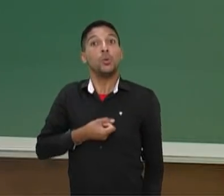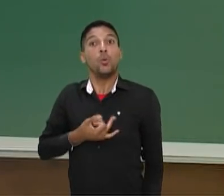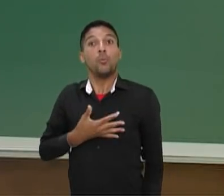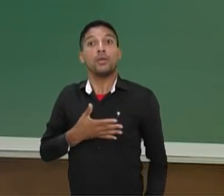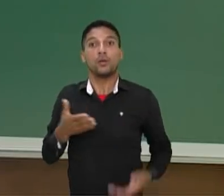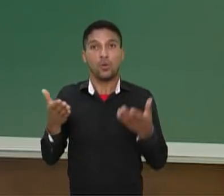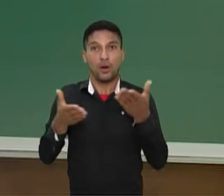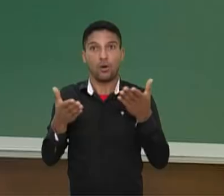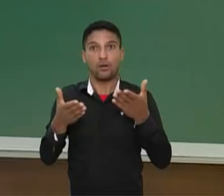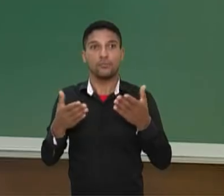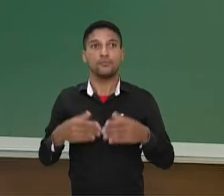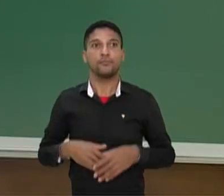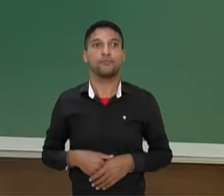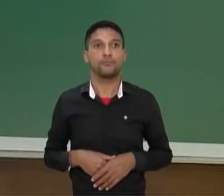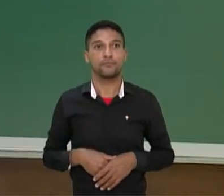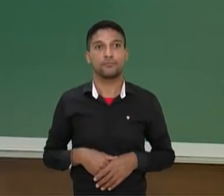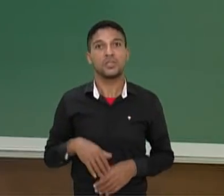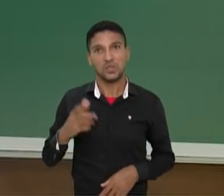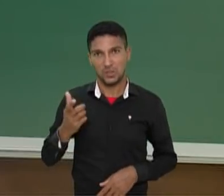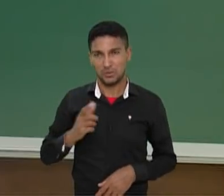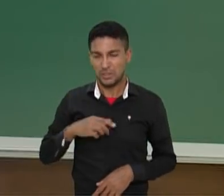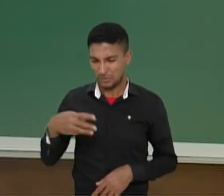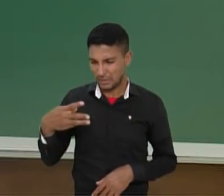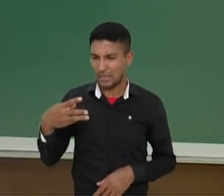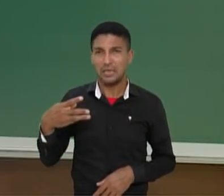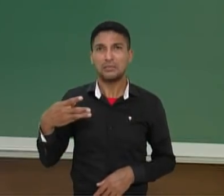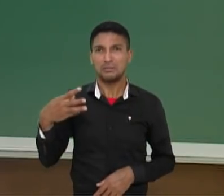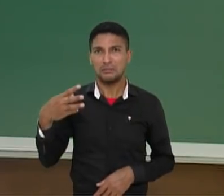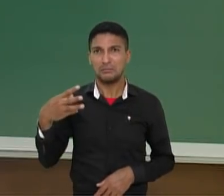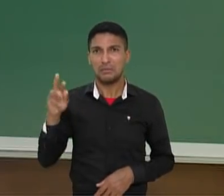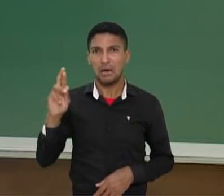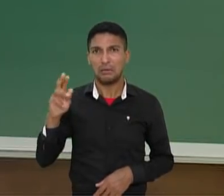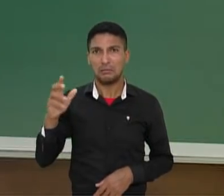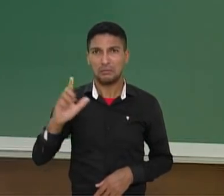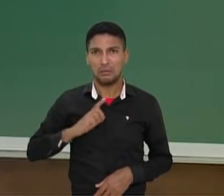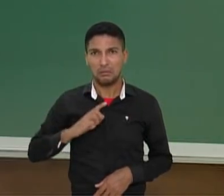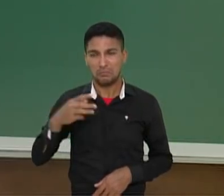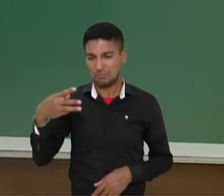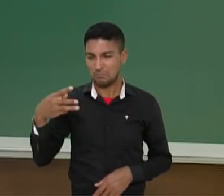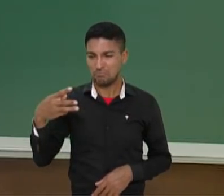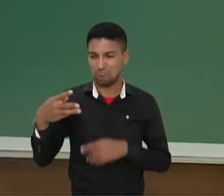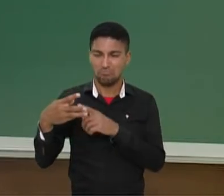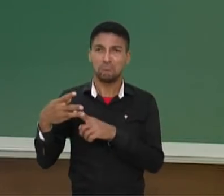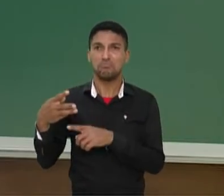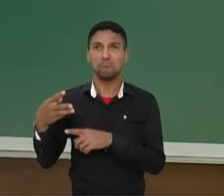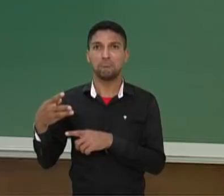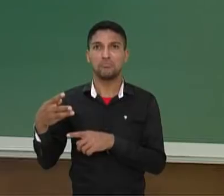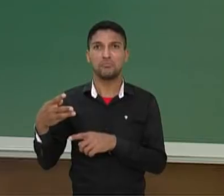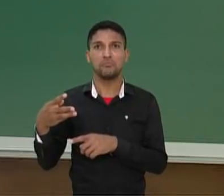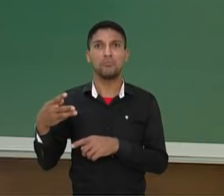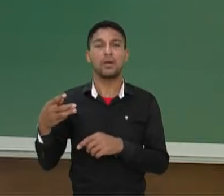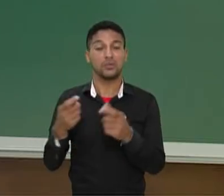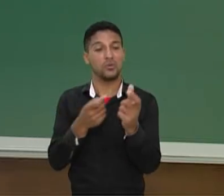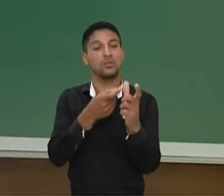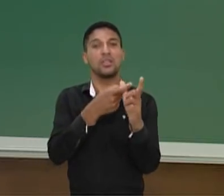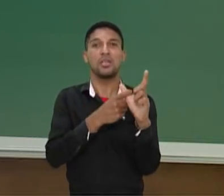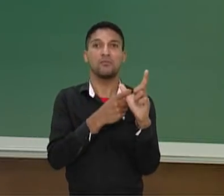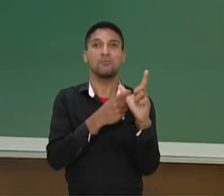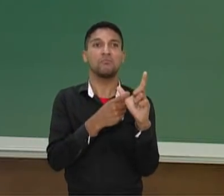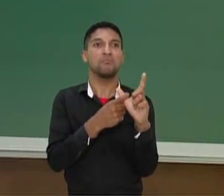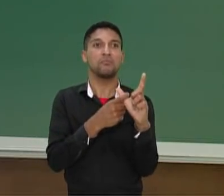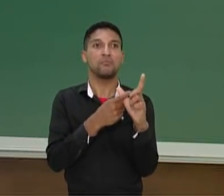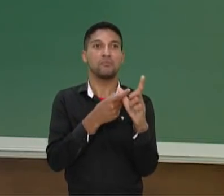Resolve a tua situação, pago 3, mas ainda fica devendo 4. Então, daqui eu devo 4, devo